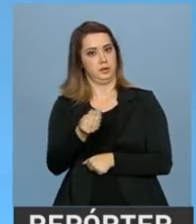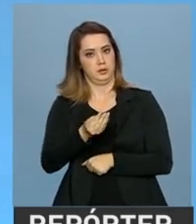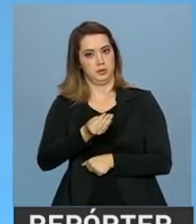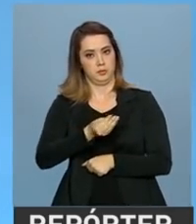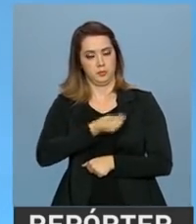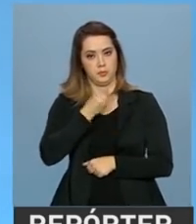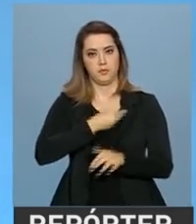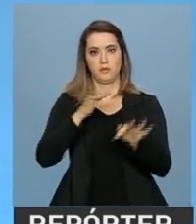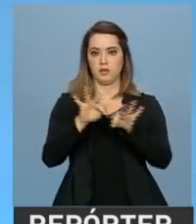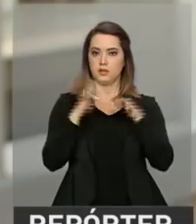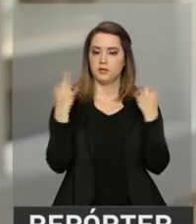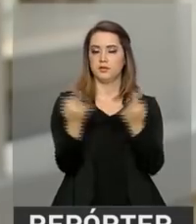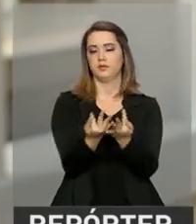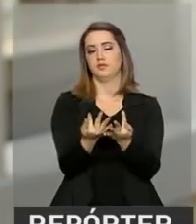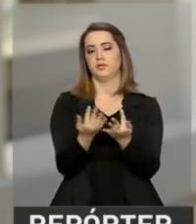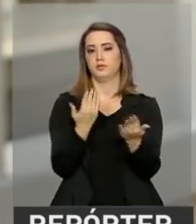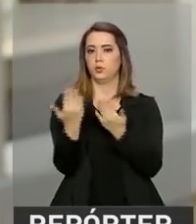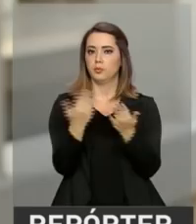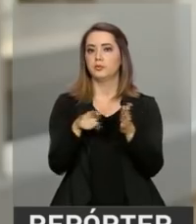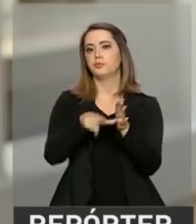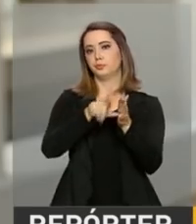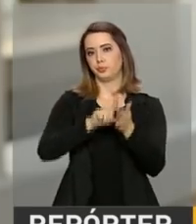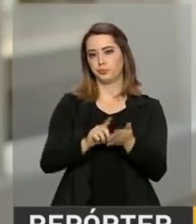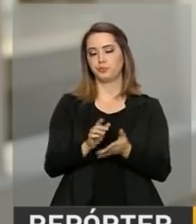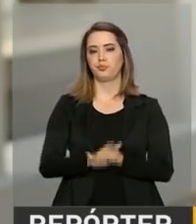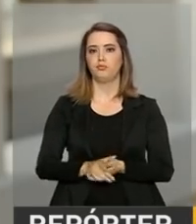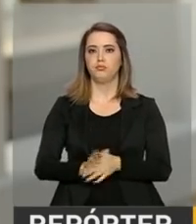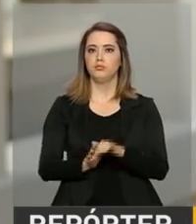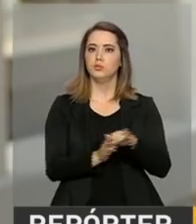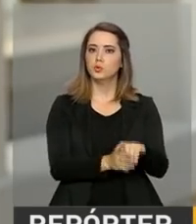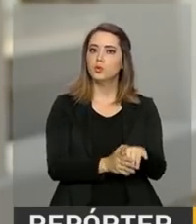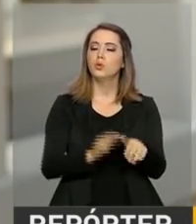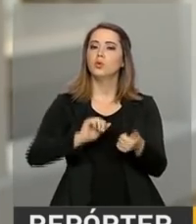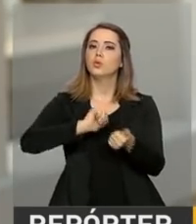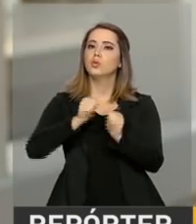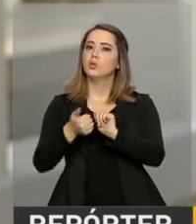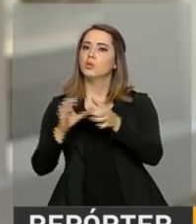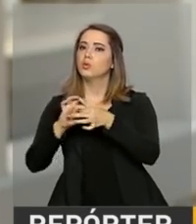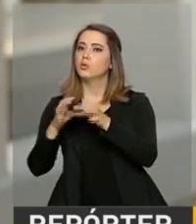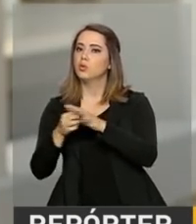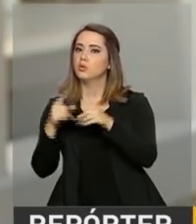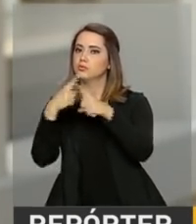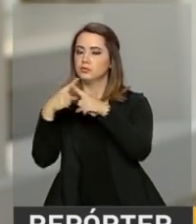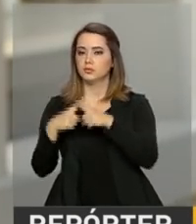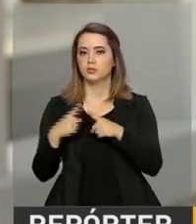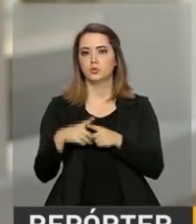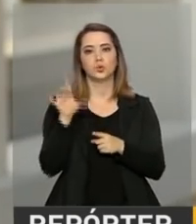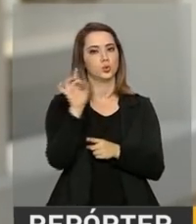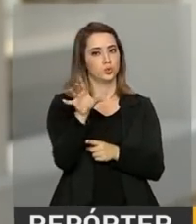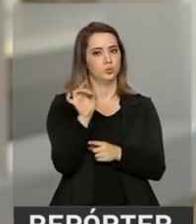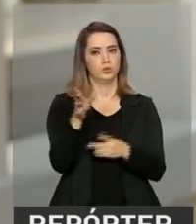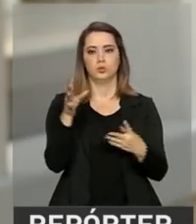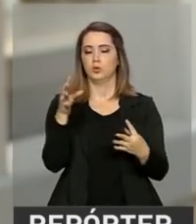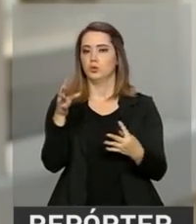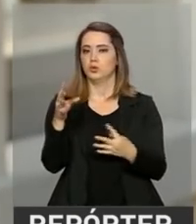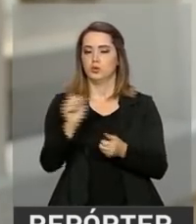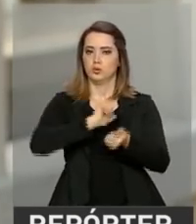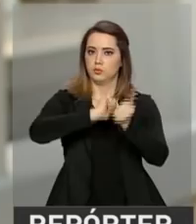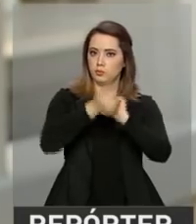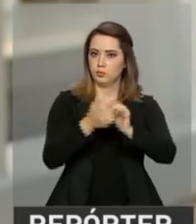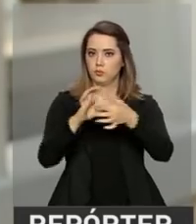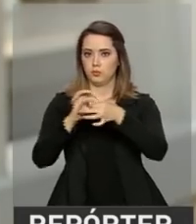desfrutado do que antes. Durante os jogos, a linha 4 do metrô vai funcionar exclusivamente para atletas e público